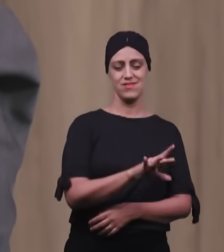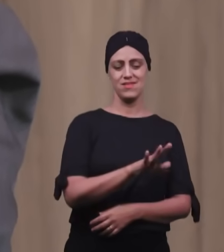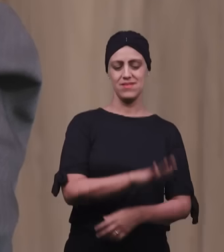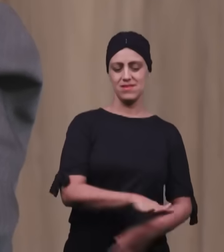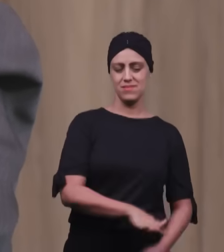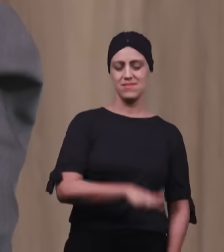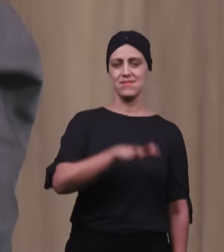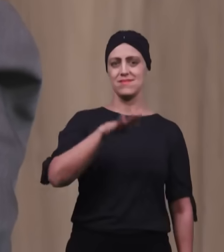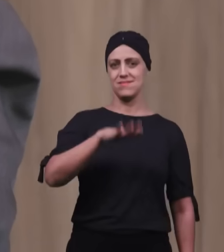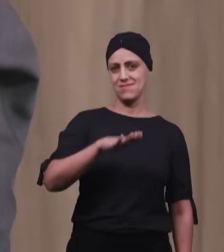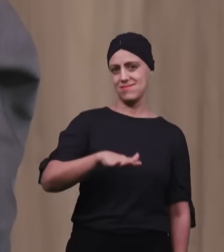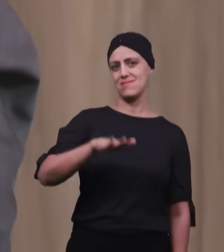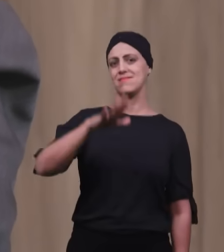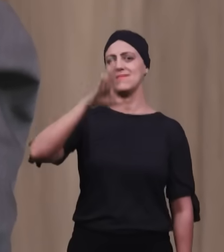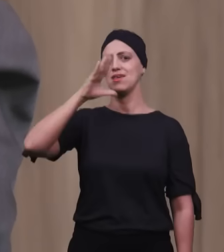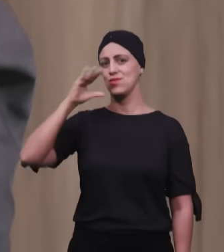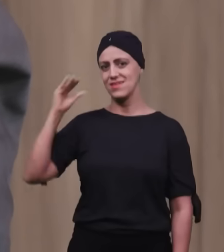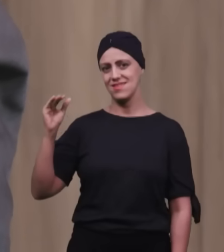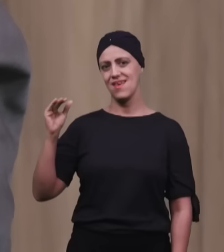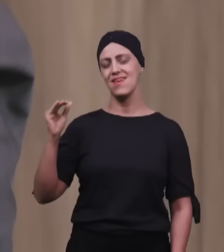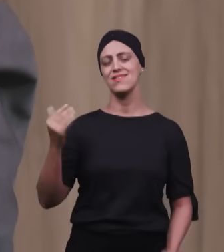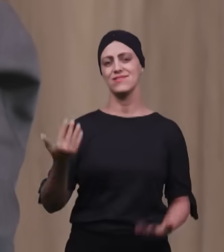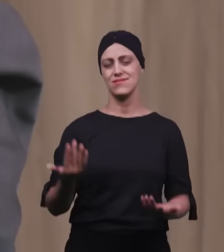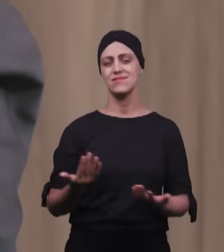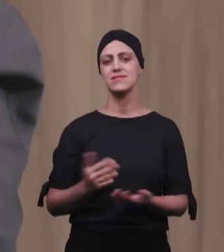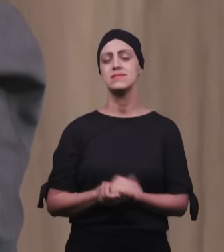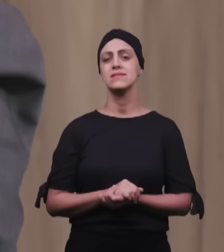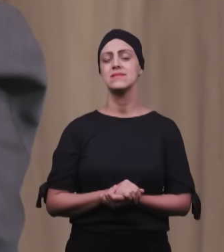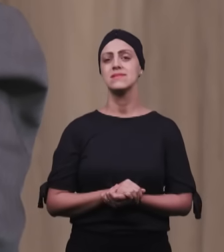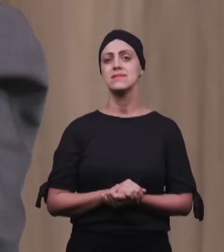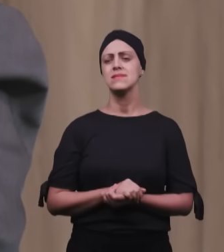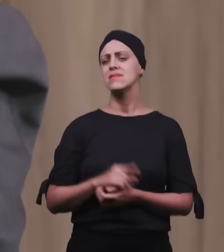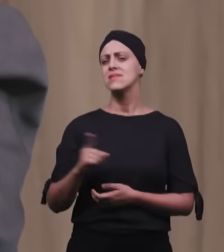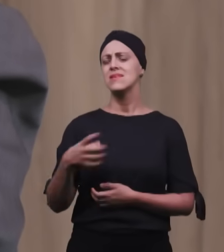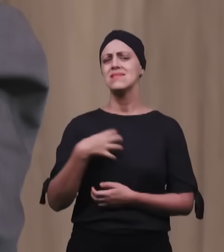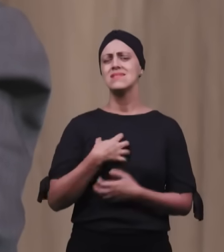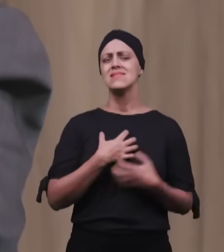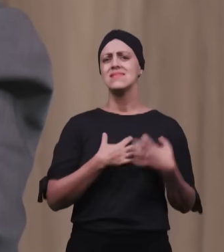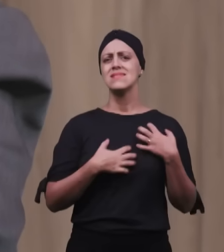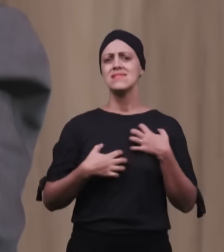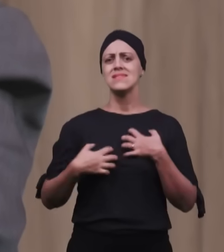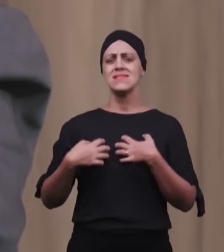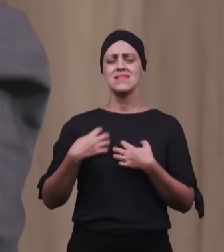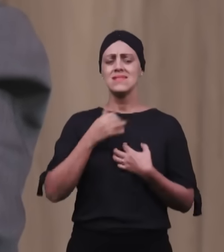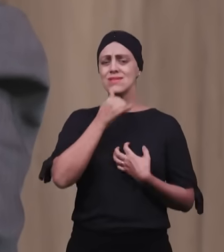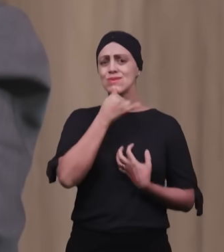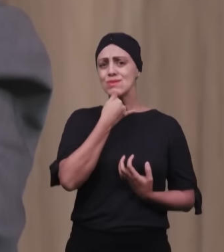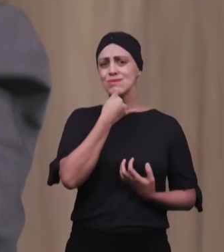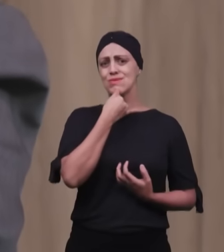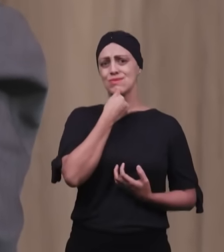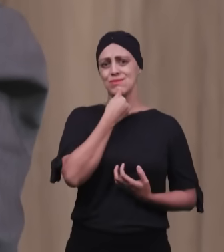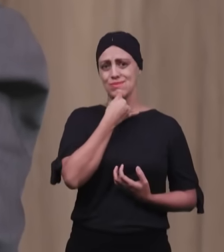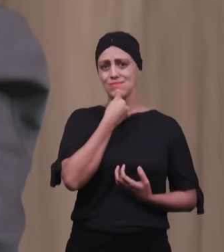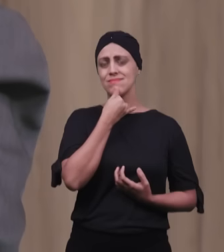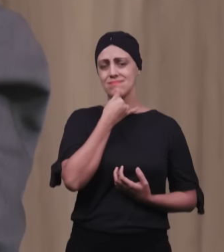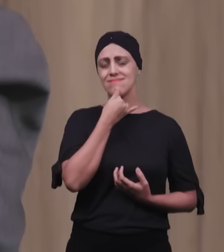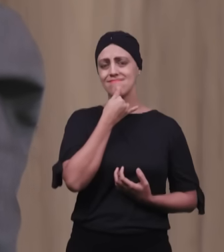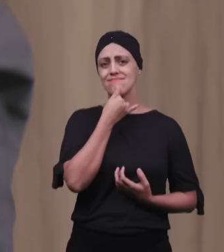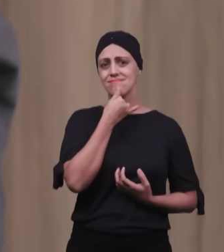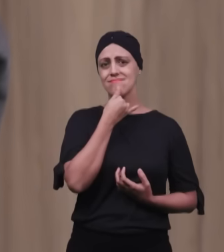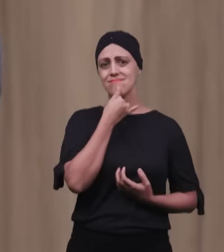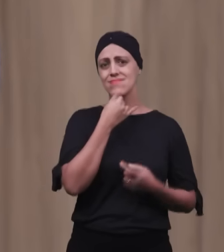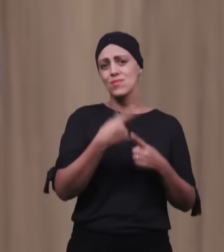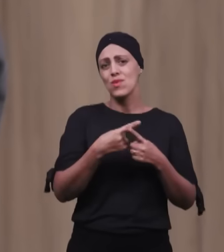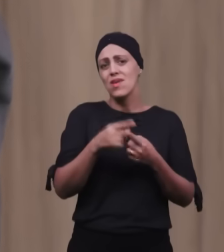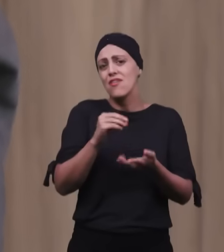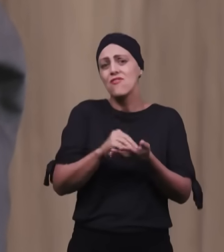intermediário criança adolescentes e isso tava trazendo uma tristeza para eles né